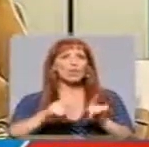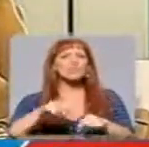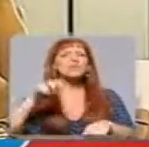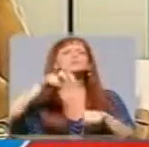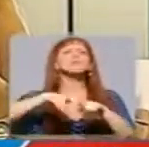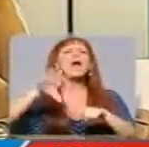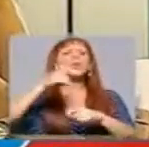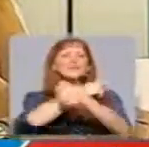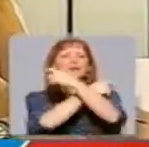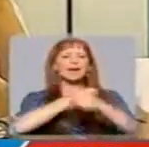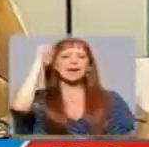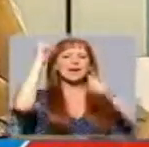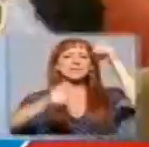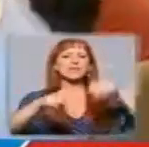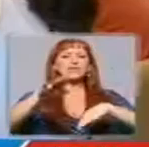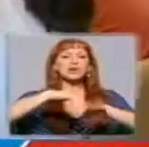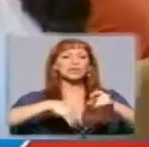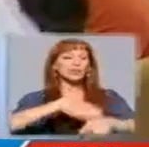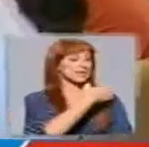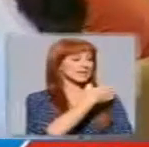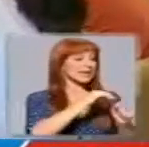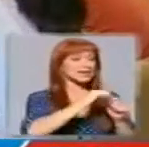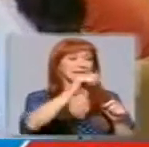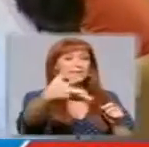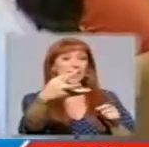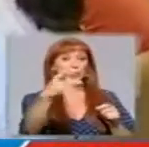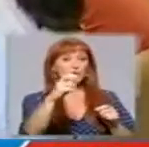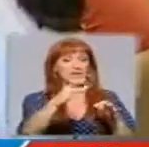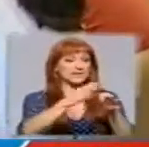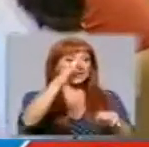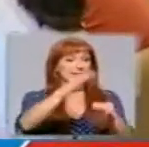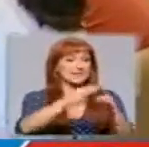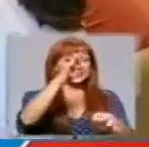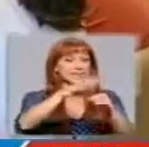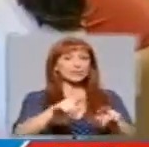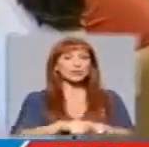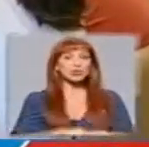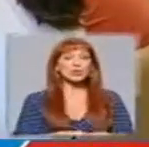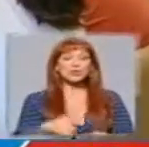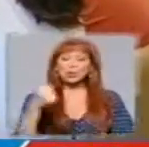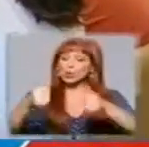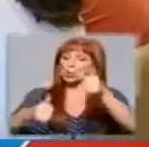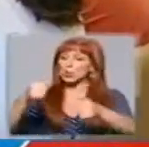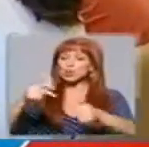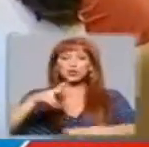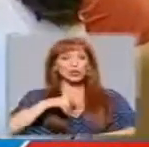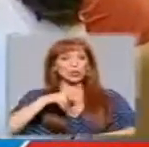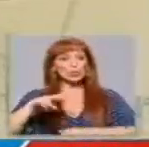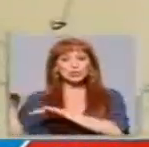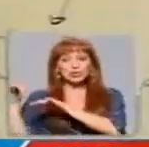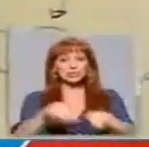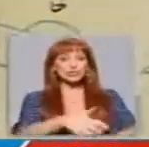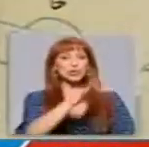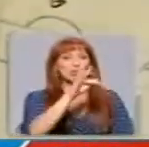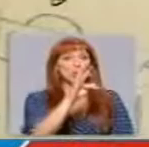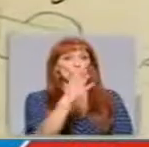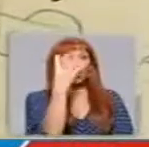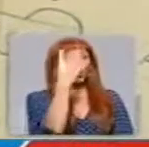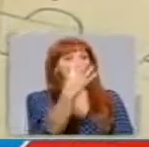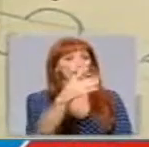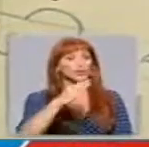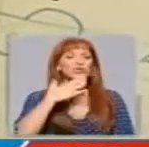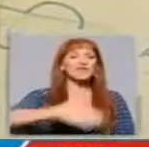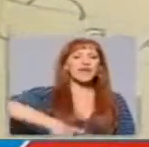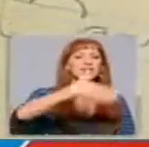vai ter um lugar no México realiza de 7 a 13 de Setembro os concorrentes portugueses são quatro estudantes